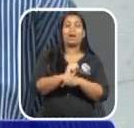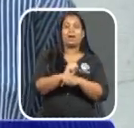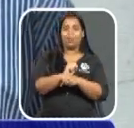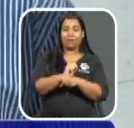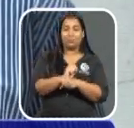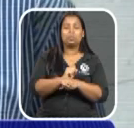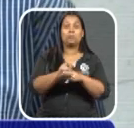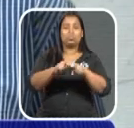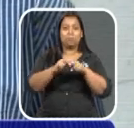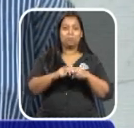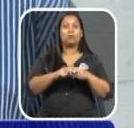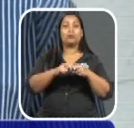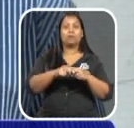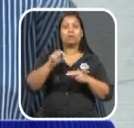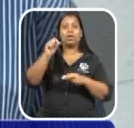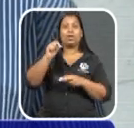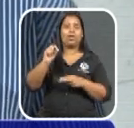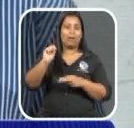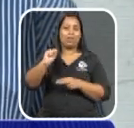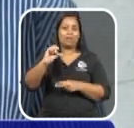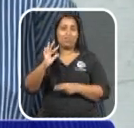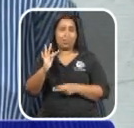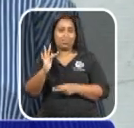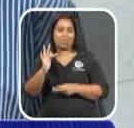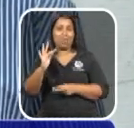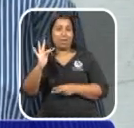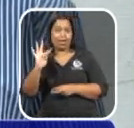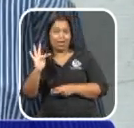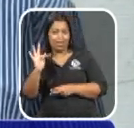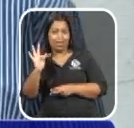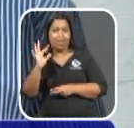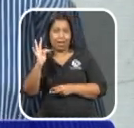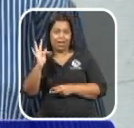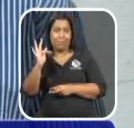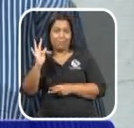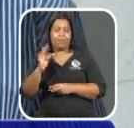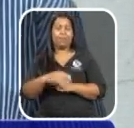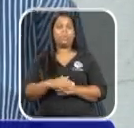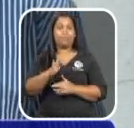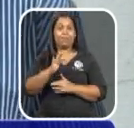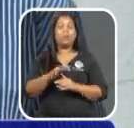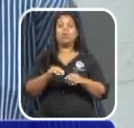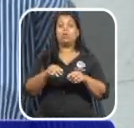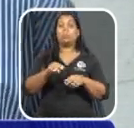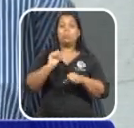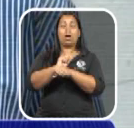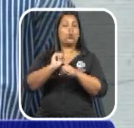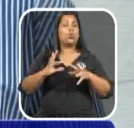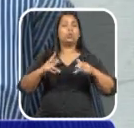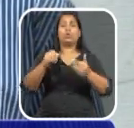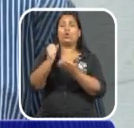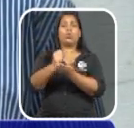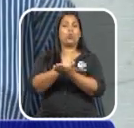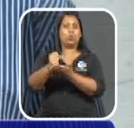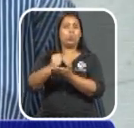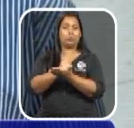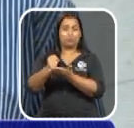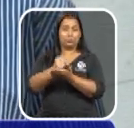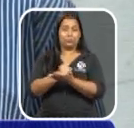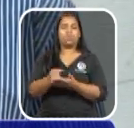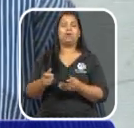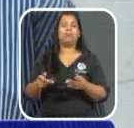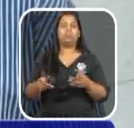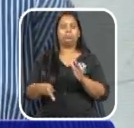do Supremo Tribunal Federal, uma lei do presidente Jair Bolsonaro, que suspendeu todas as contratações no âmbito da